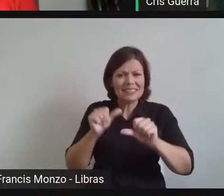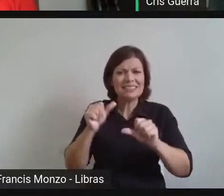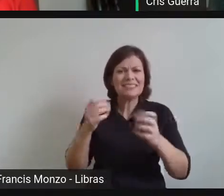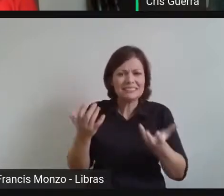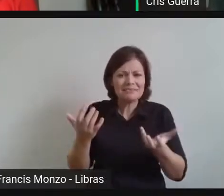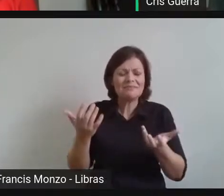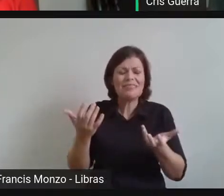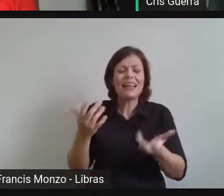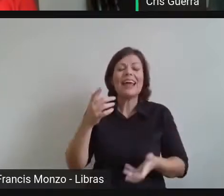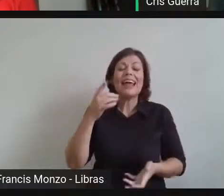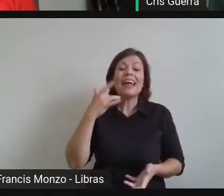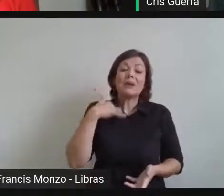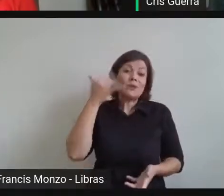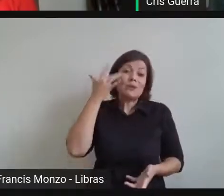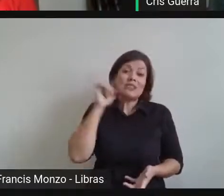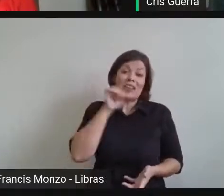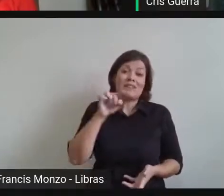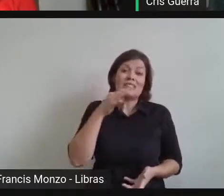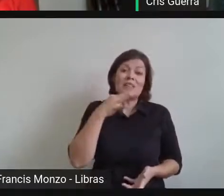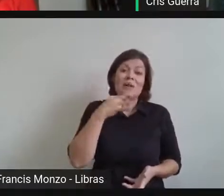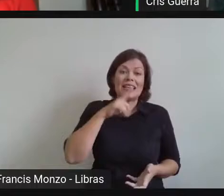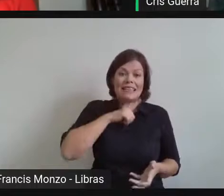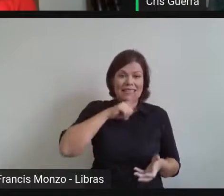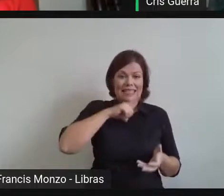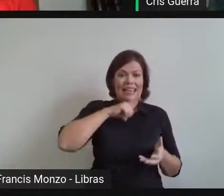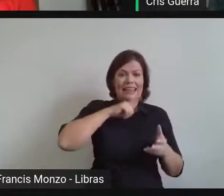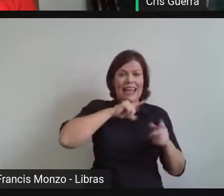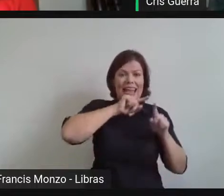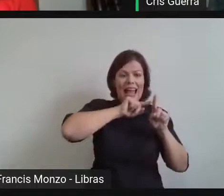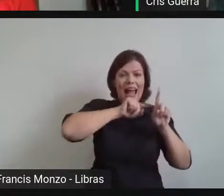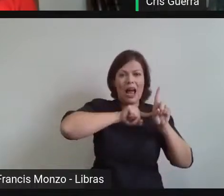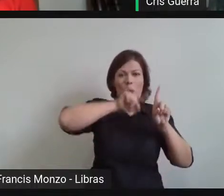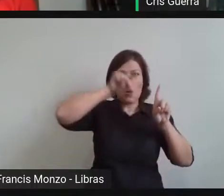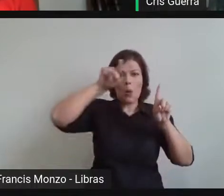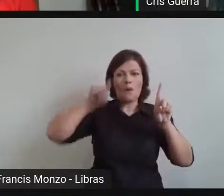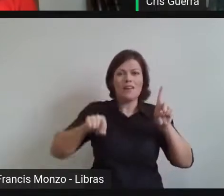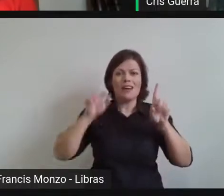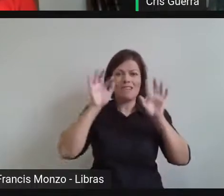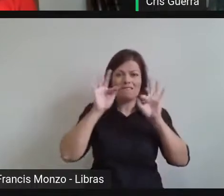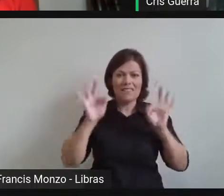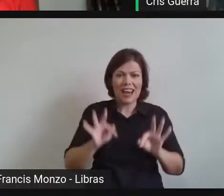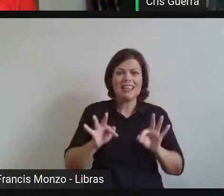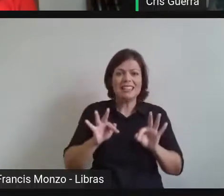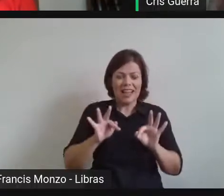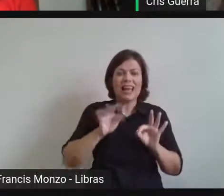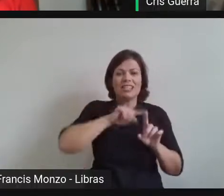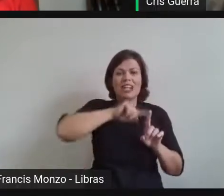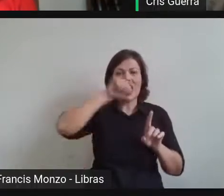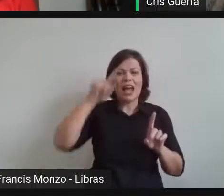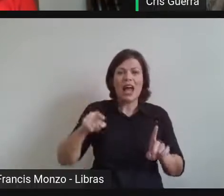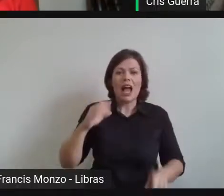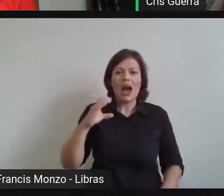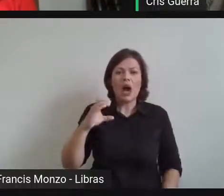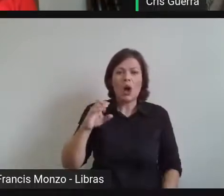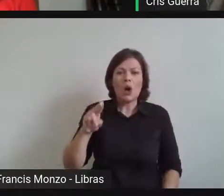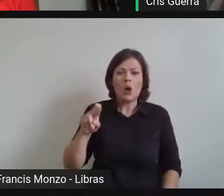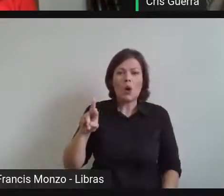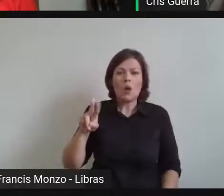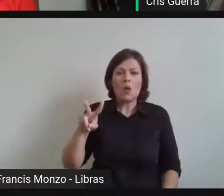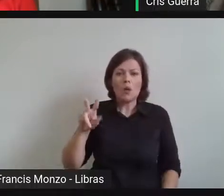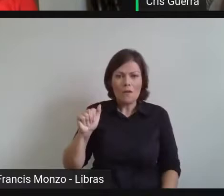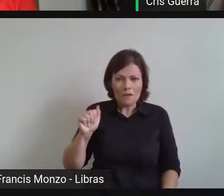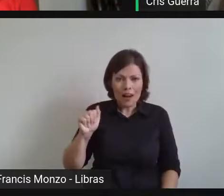curva do U. A Miriam Goldenberg, que é uma antropóloga, ela fala sobre essa curva, é muito legal. A curva da felicidade